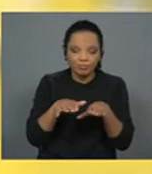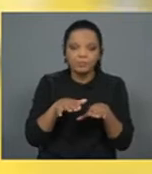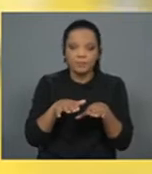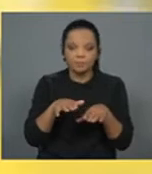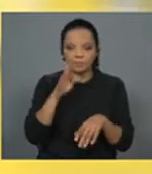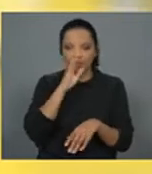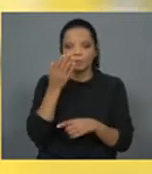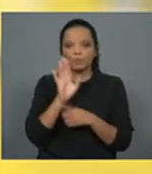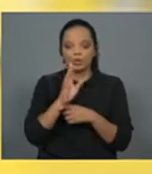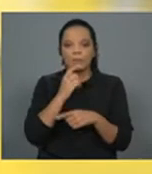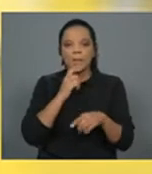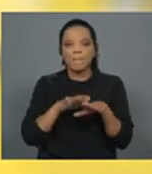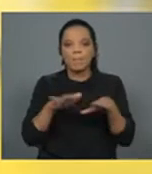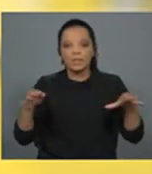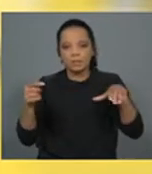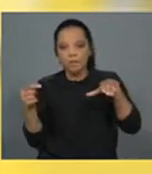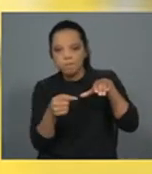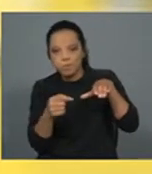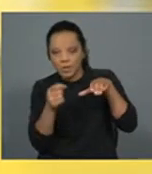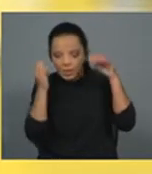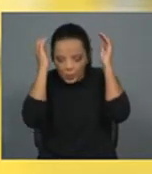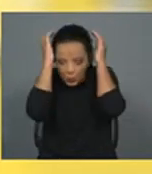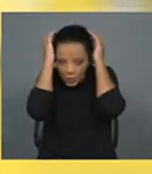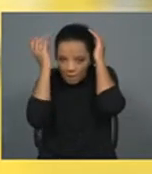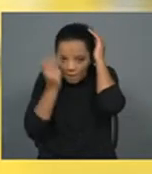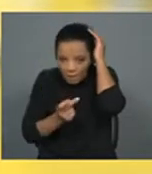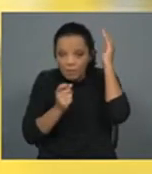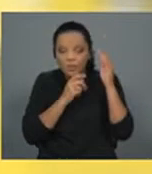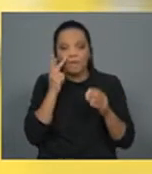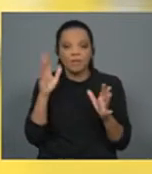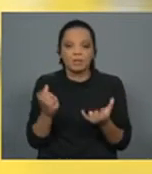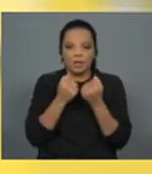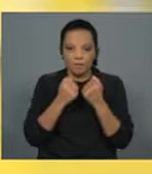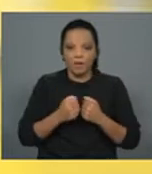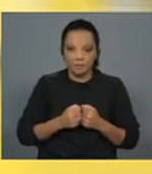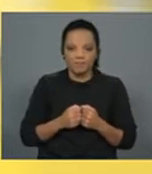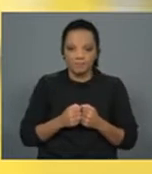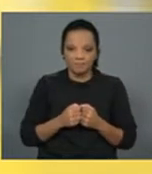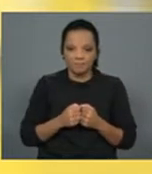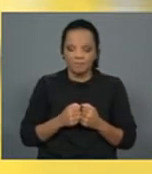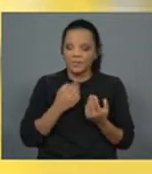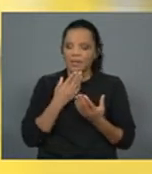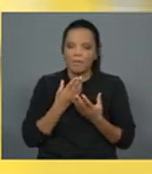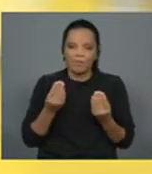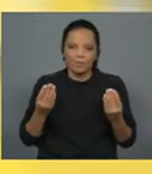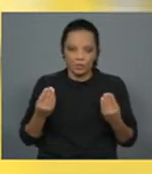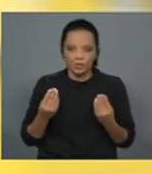colocamos debaixo de uma mesa e podemos salvar uma vida. Ou seja, há muitas